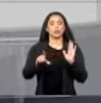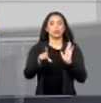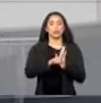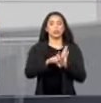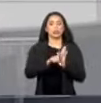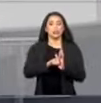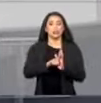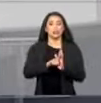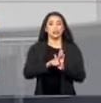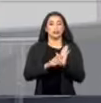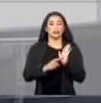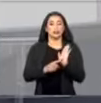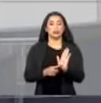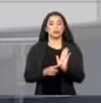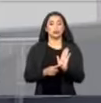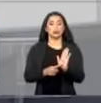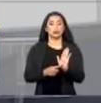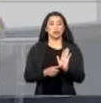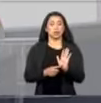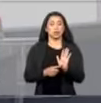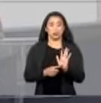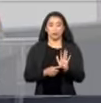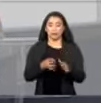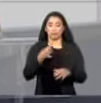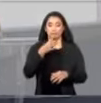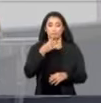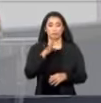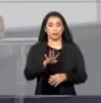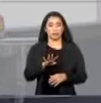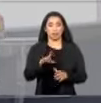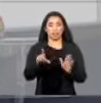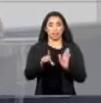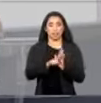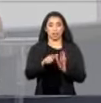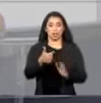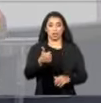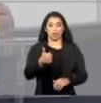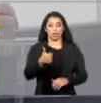está sendo desconhecida, a Lei